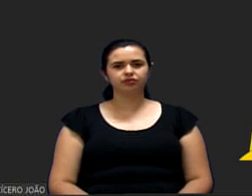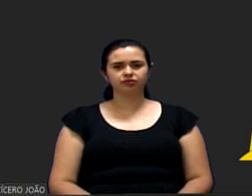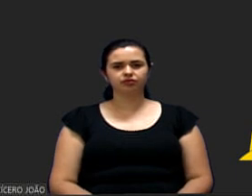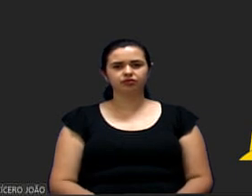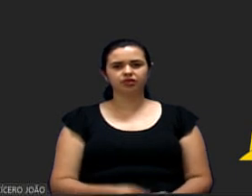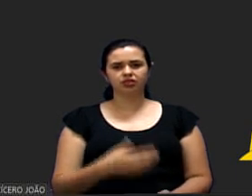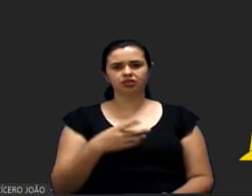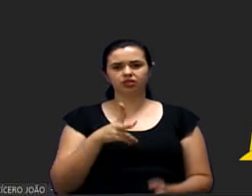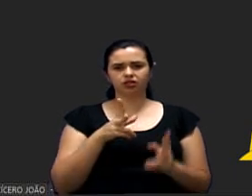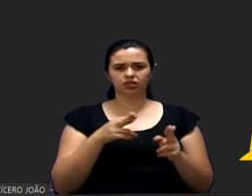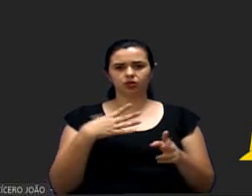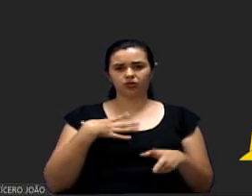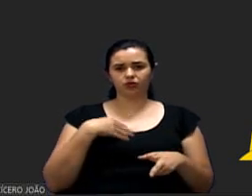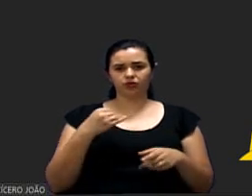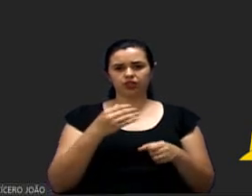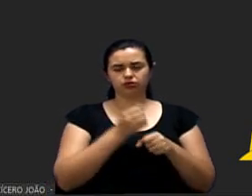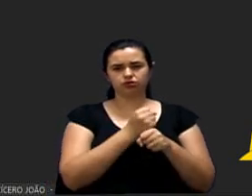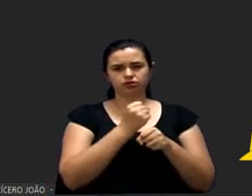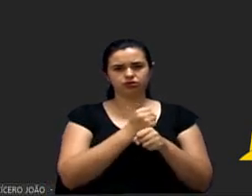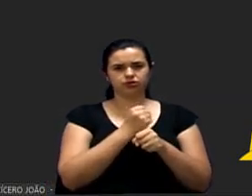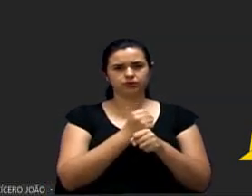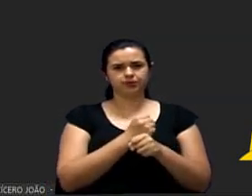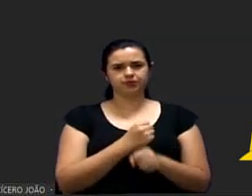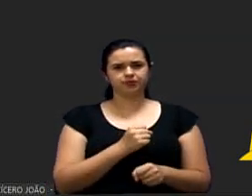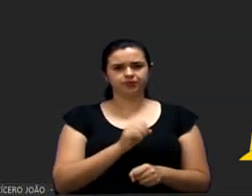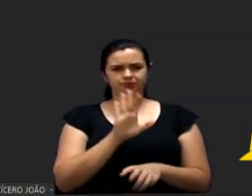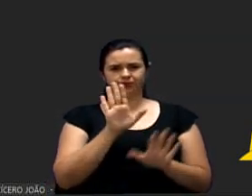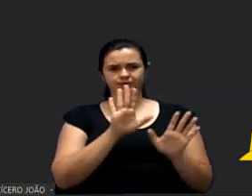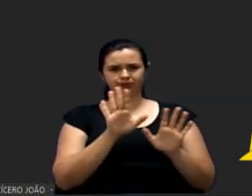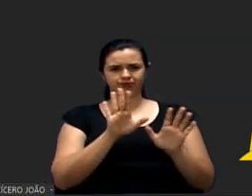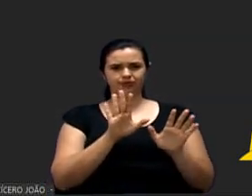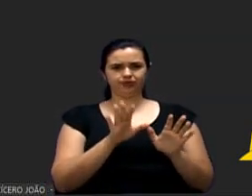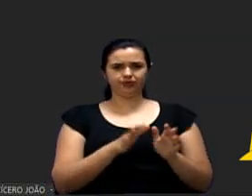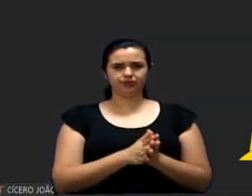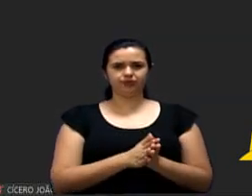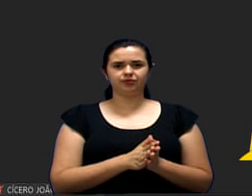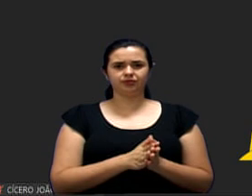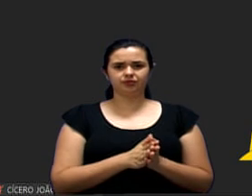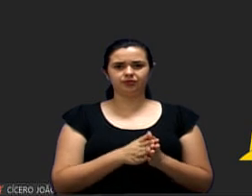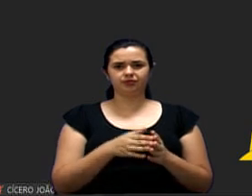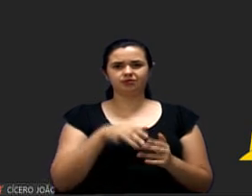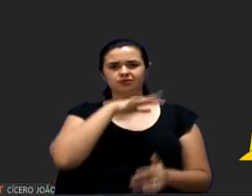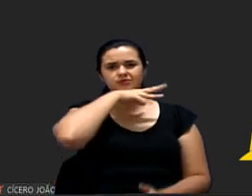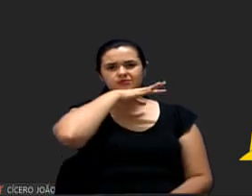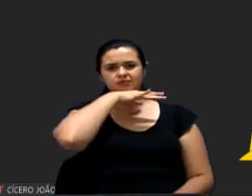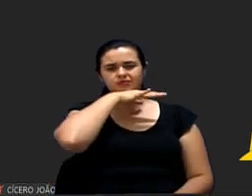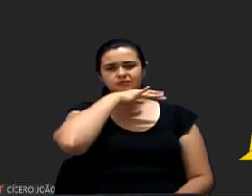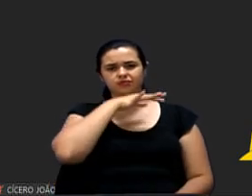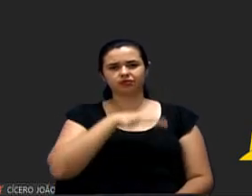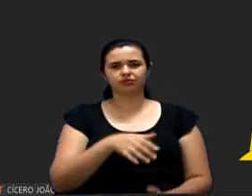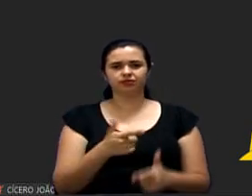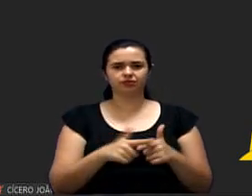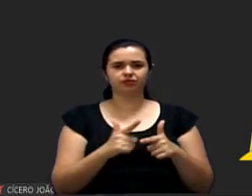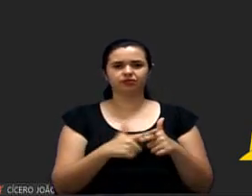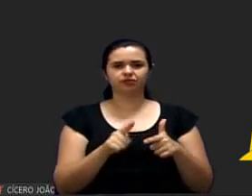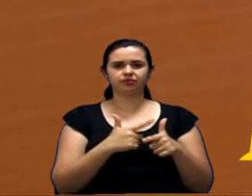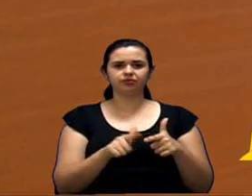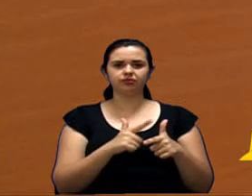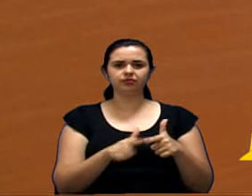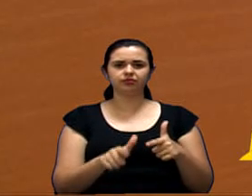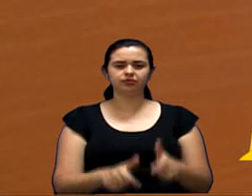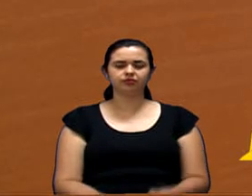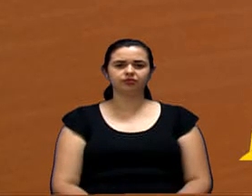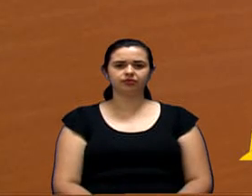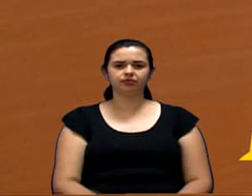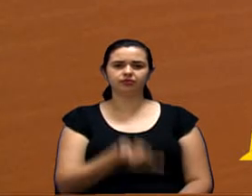pedreiro. Essas pessoas tá muito ruim. Vamos tentar reconectar aí, porque o negócio tá. Tá. Tá